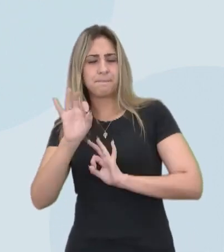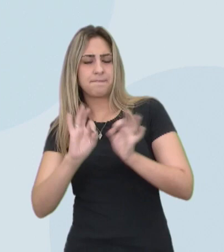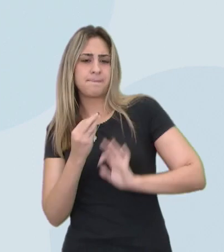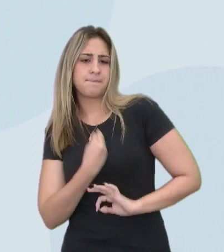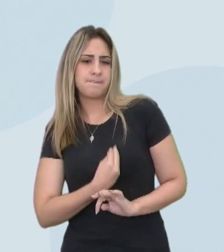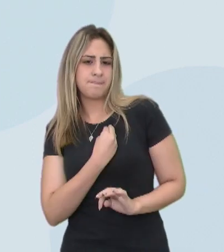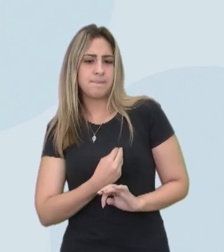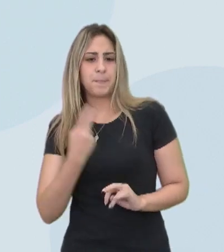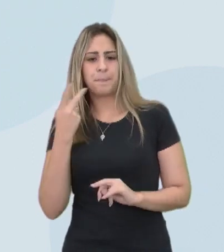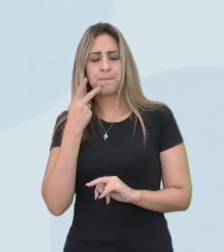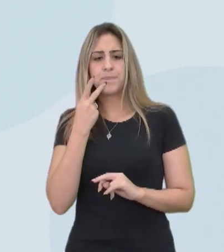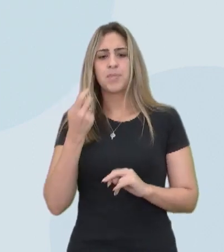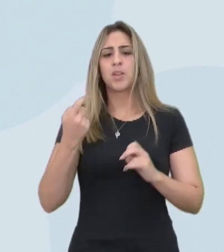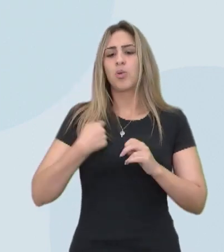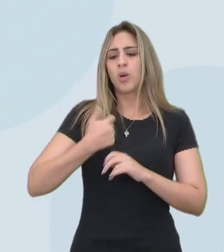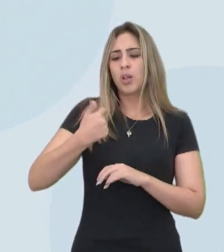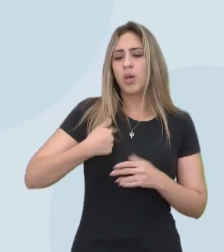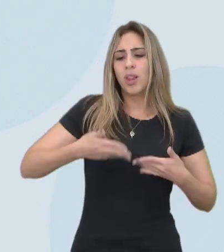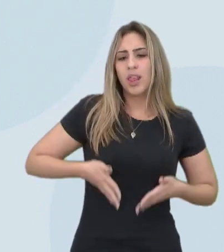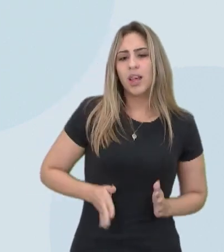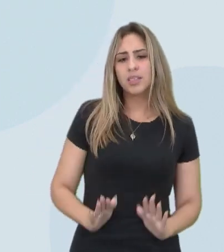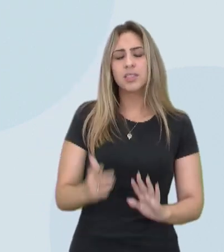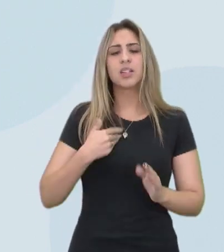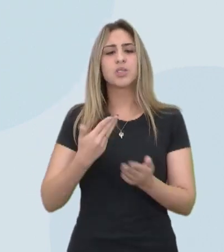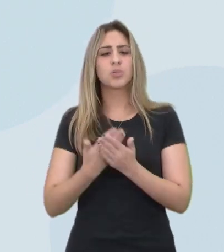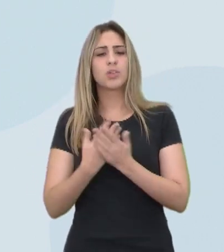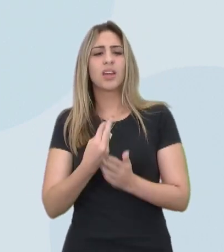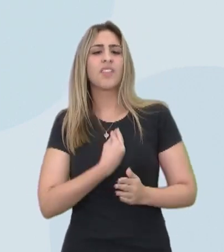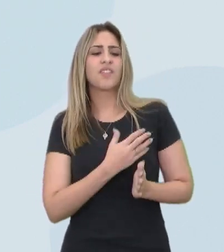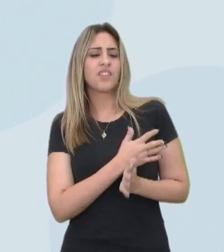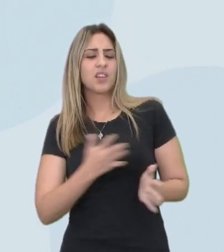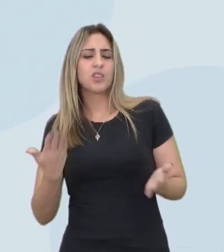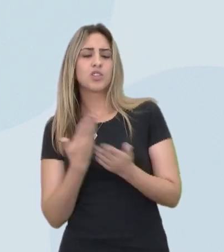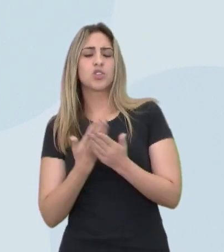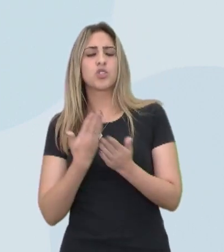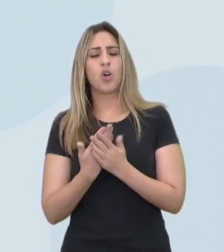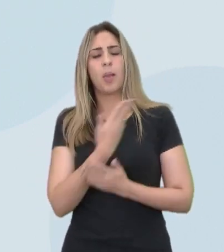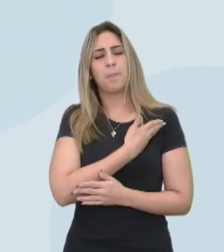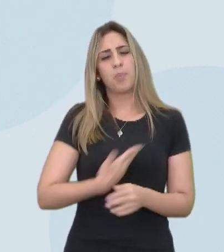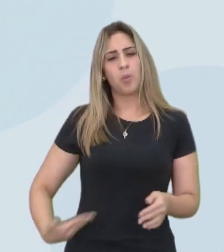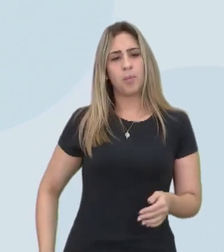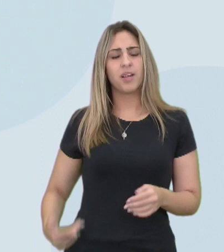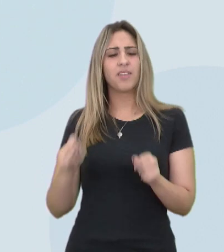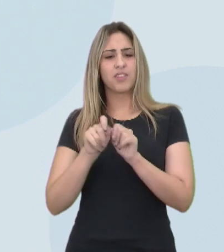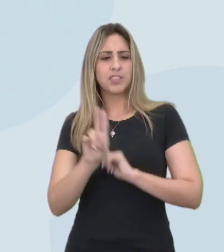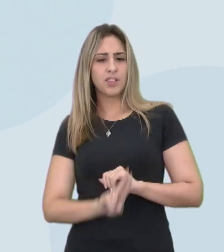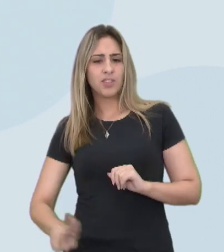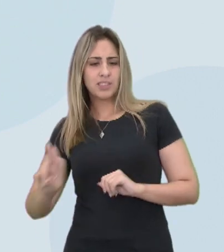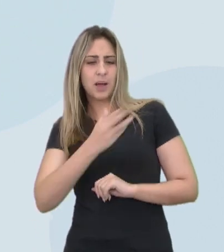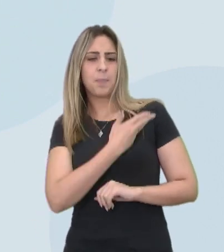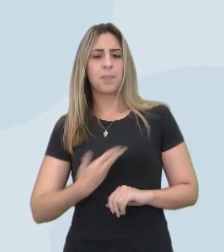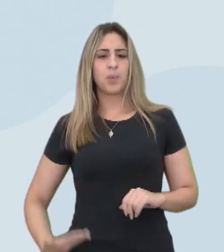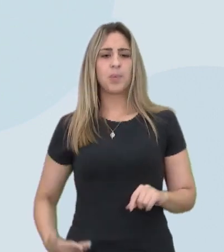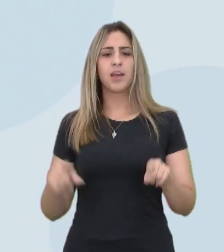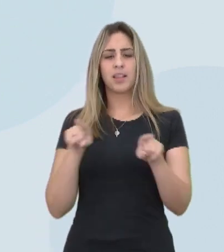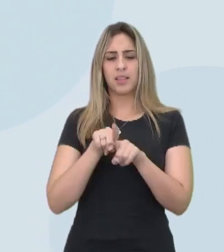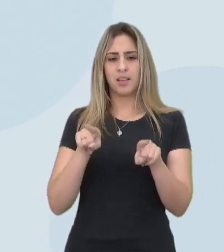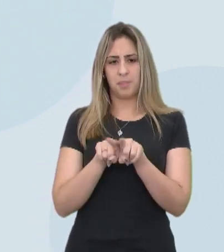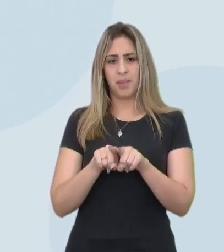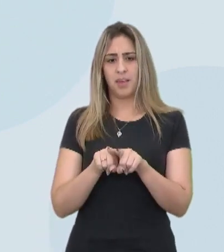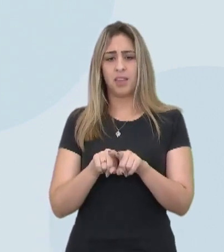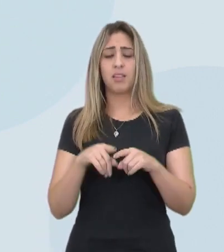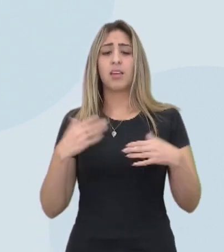vida, falei quando eu nasci, que estudei a vida toda em escola pública, fiz universidade pública também.